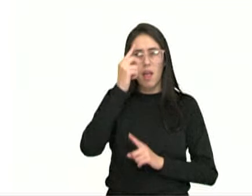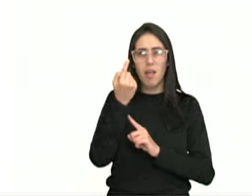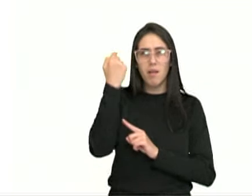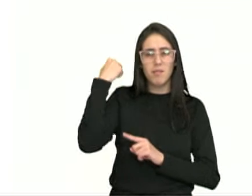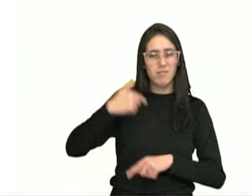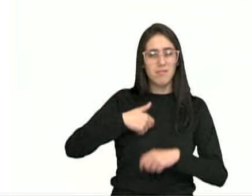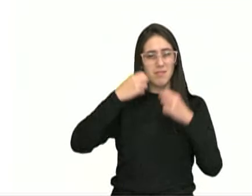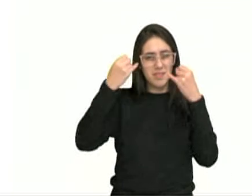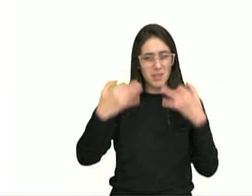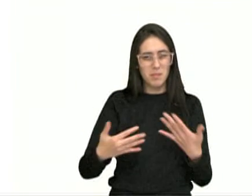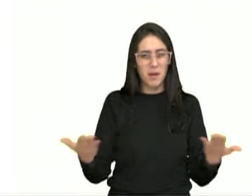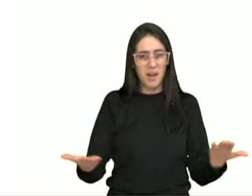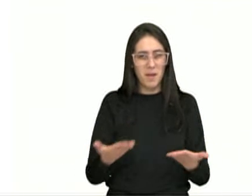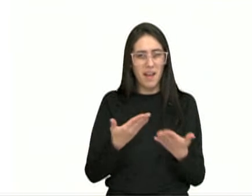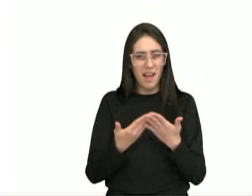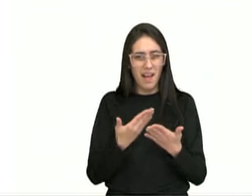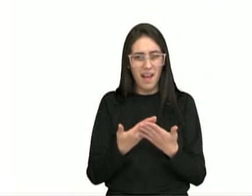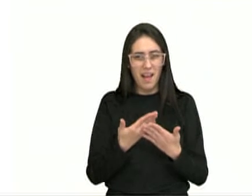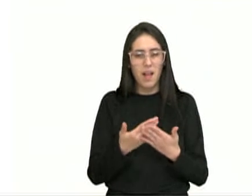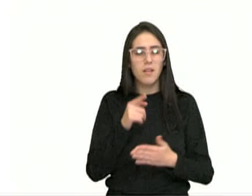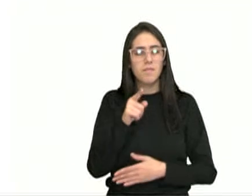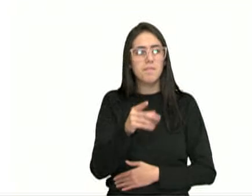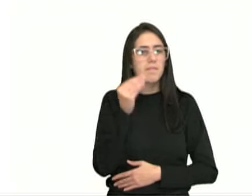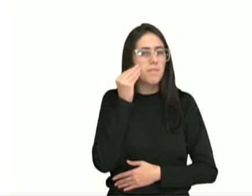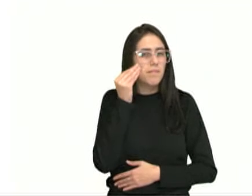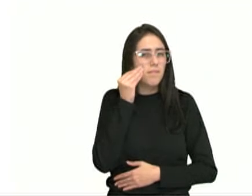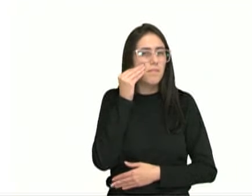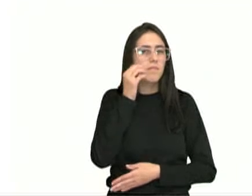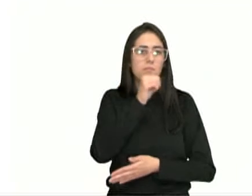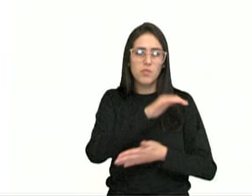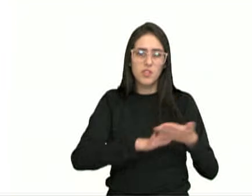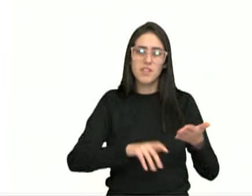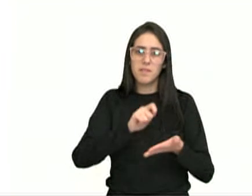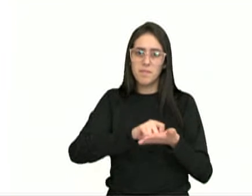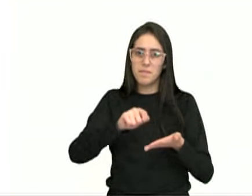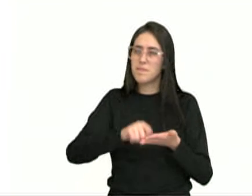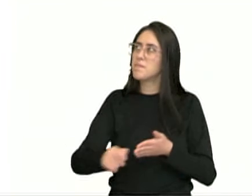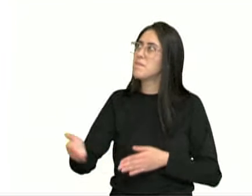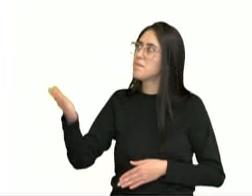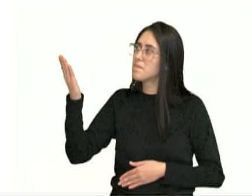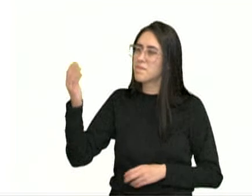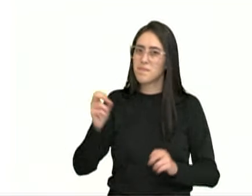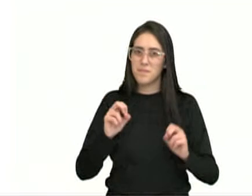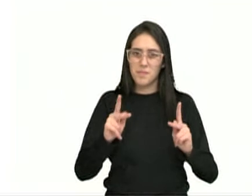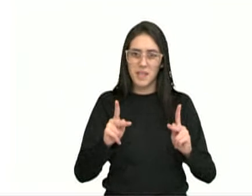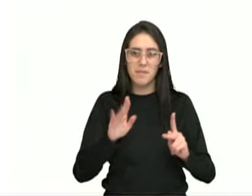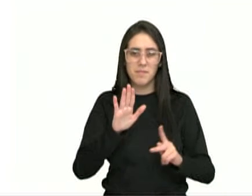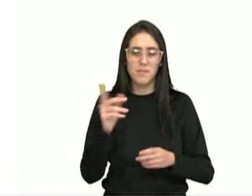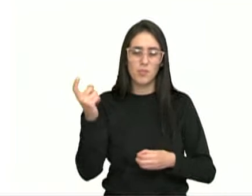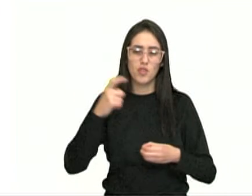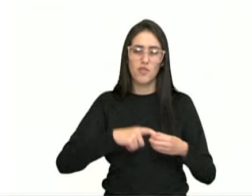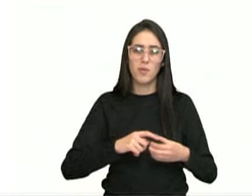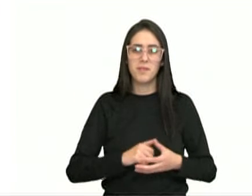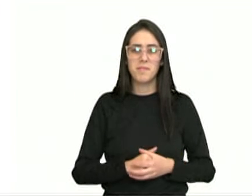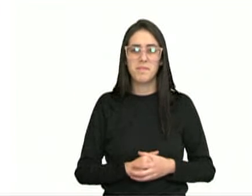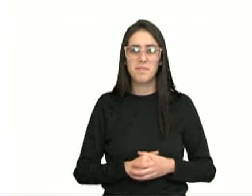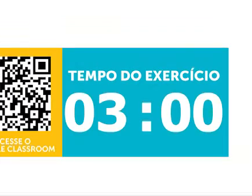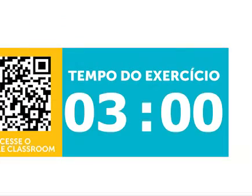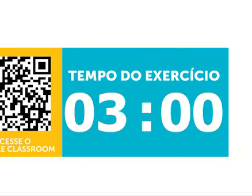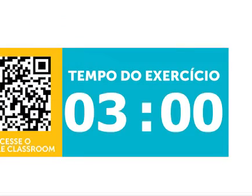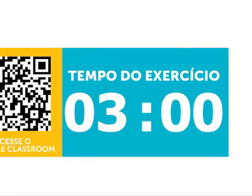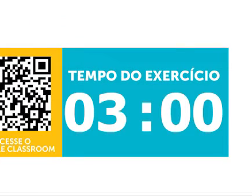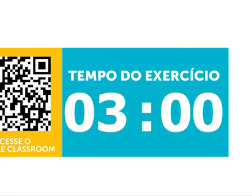acabou de explicar para vocês e tentem fazer o Praticando 2, ok? Já voltamos!